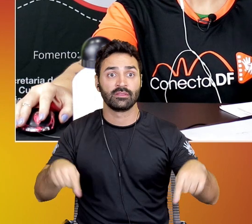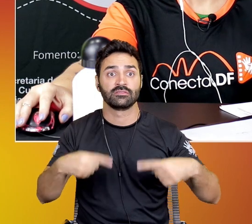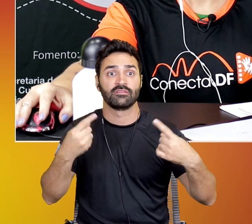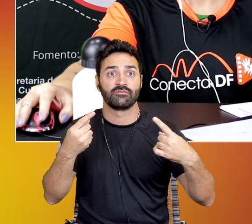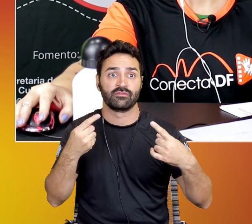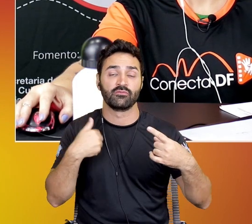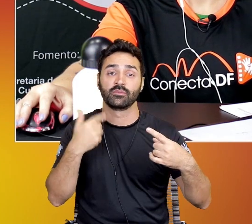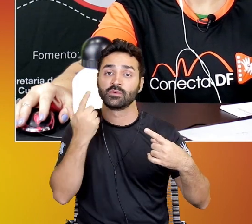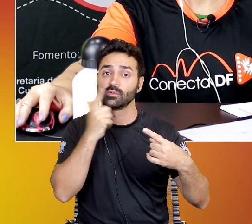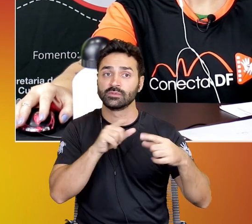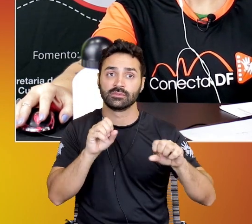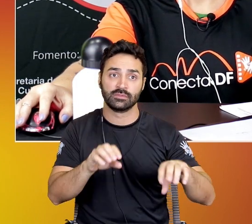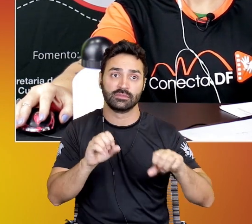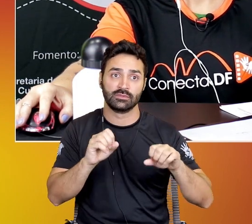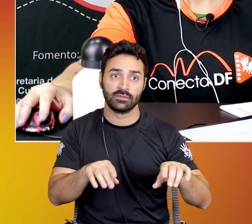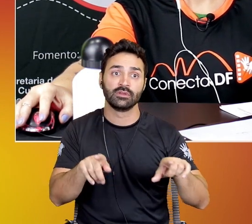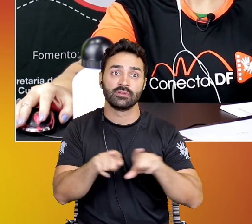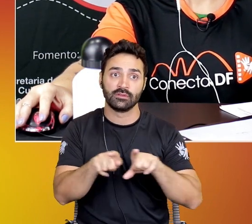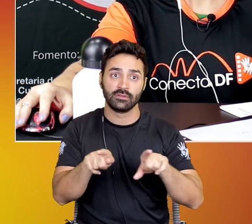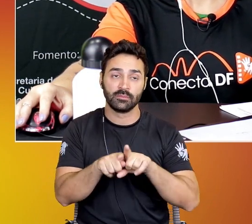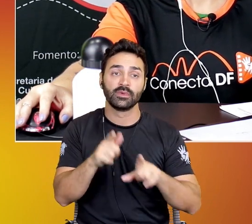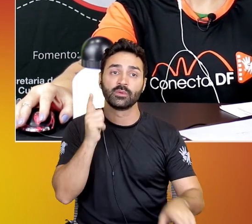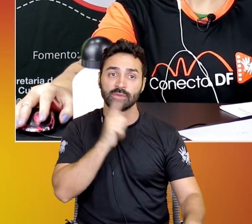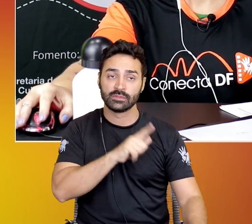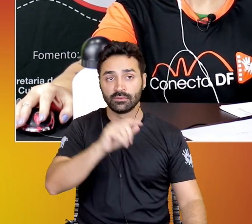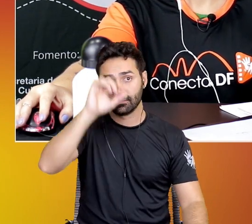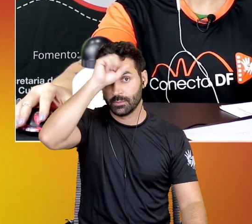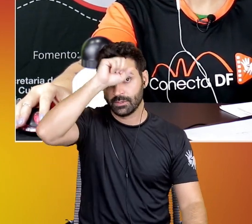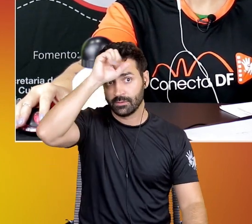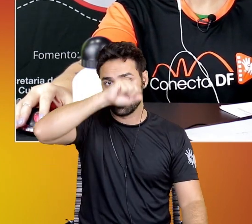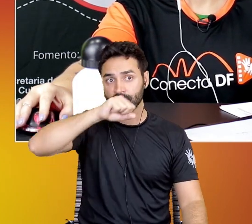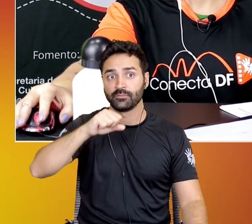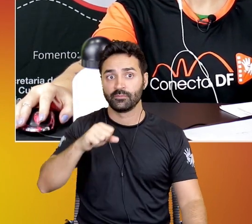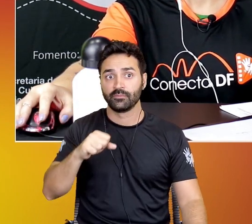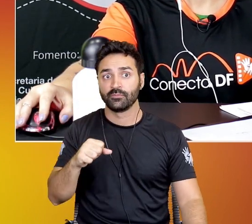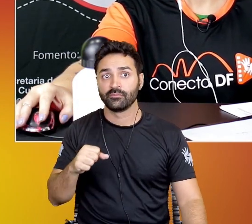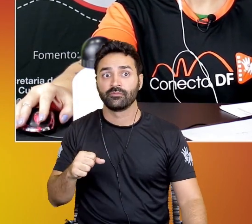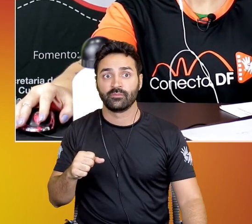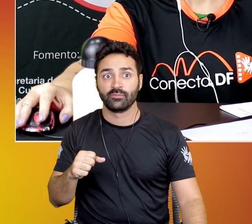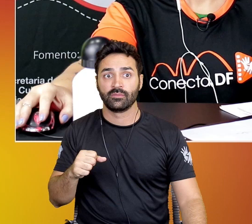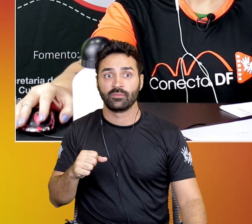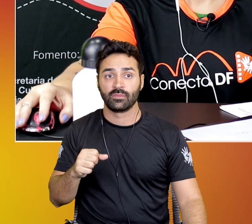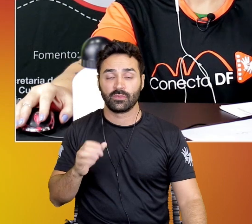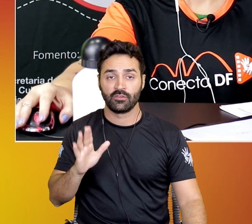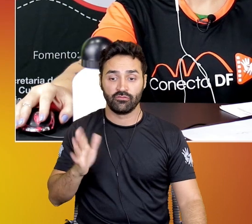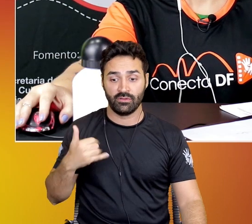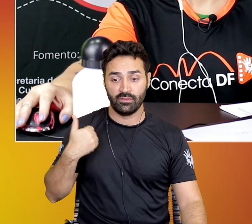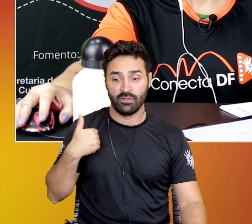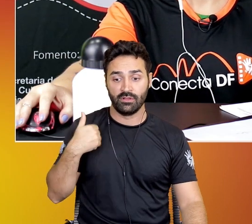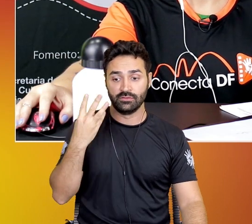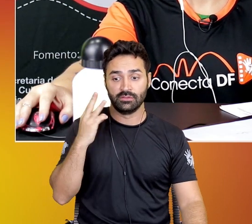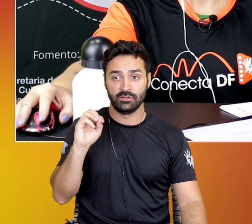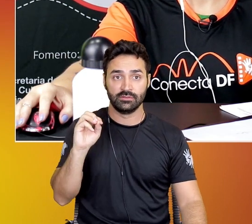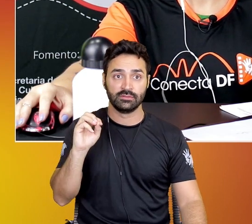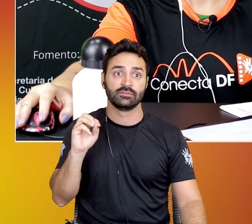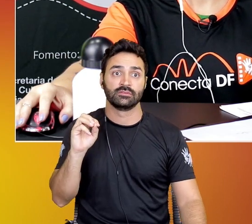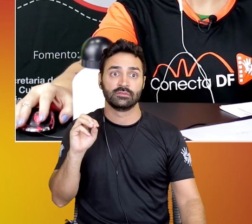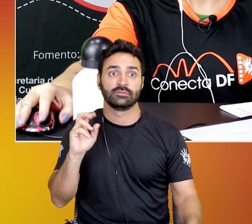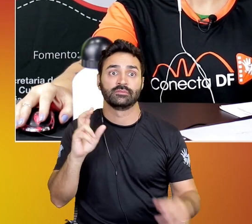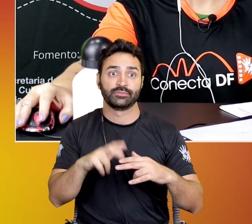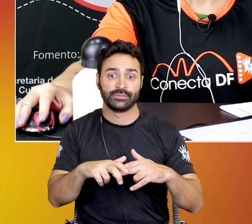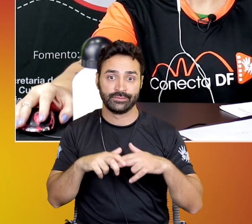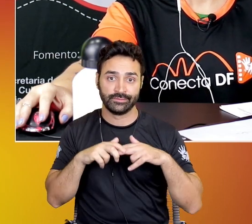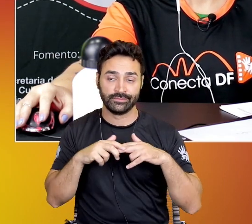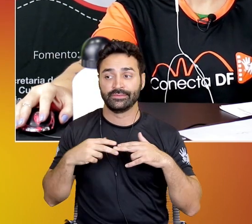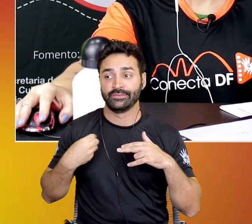ensinar e para conseguir aprender. Agora, depois de tanto, eu tenho 30 anos, então depois de já um tempo